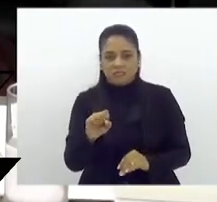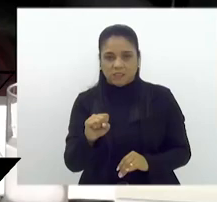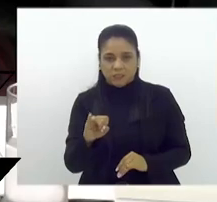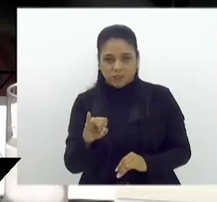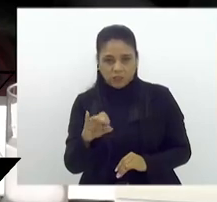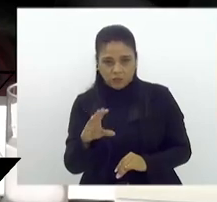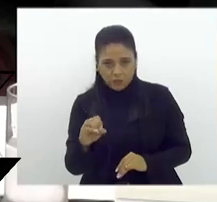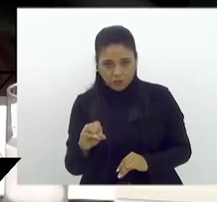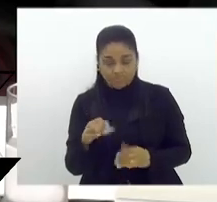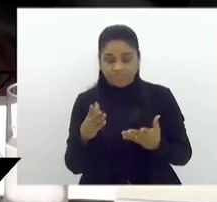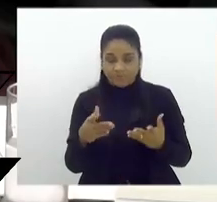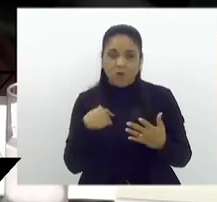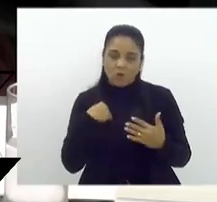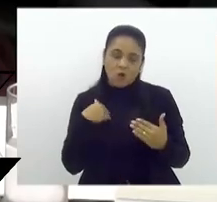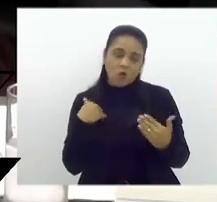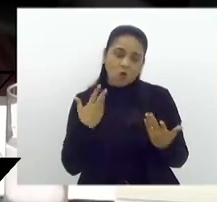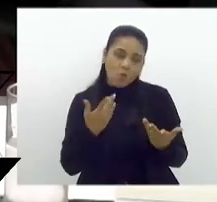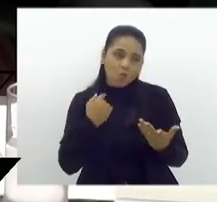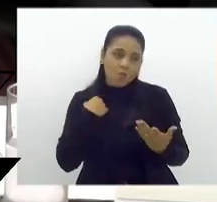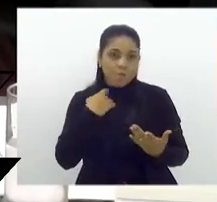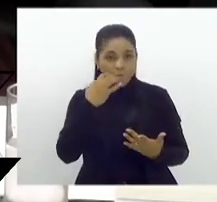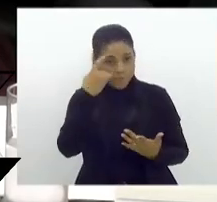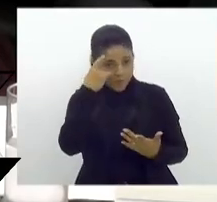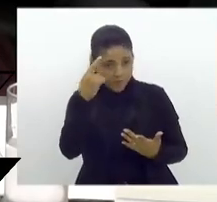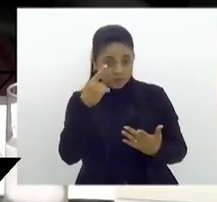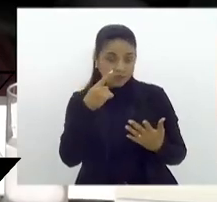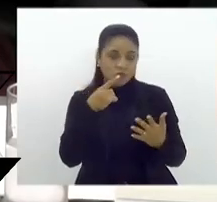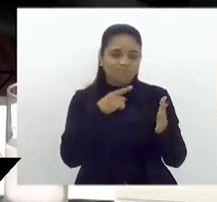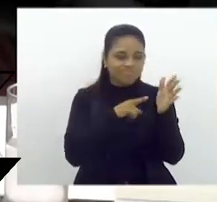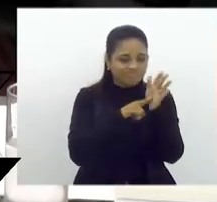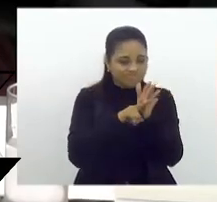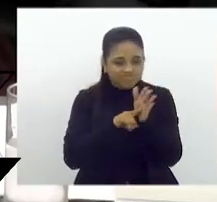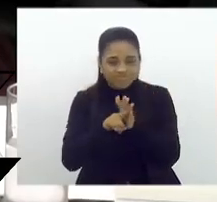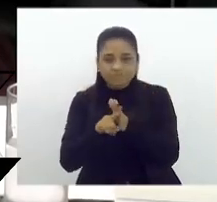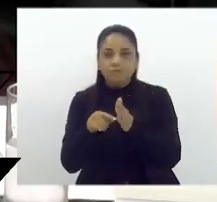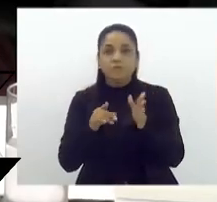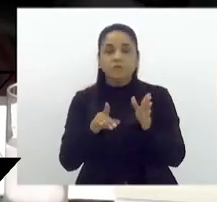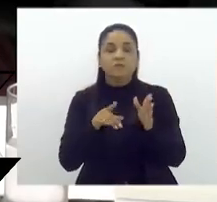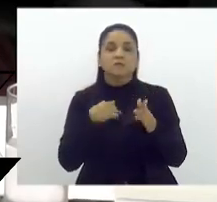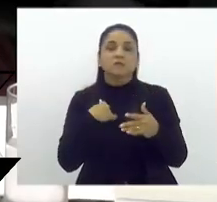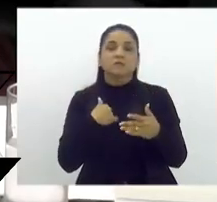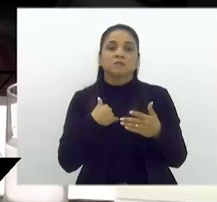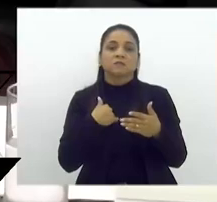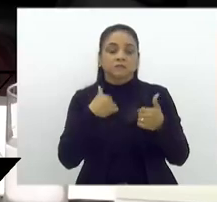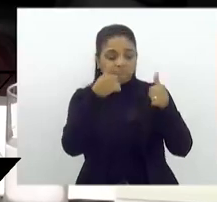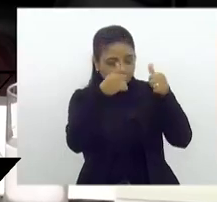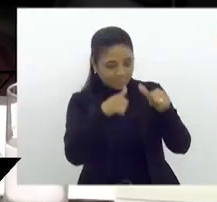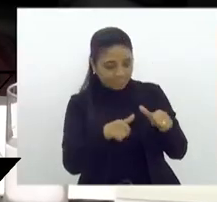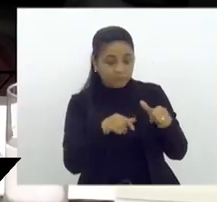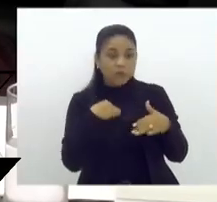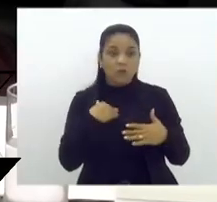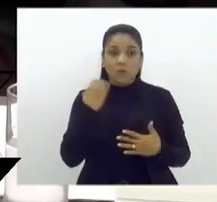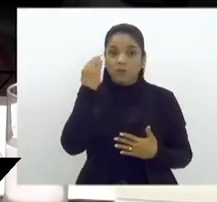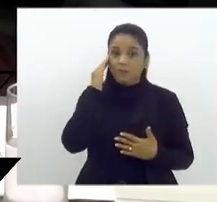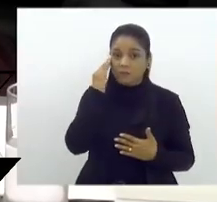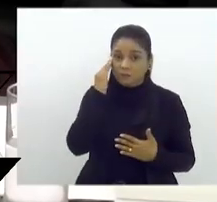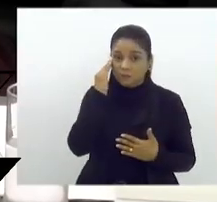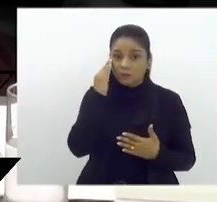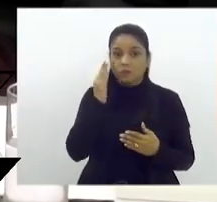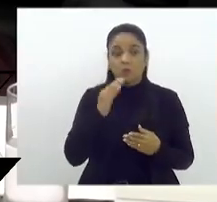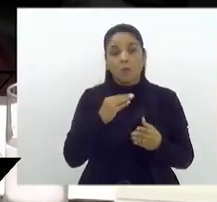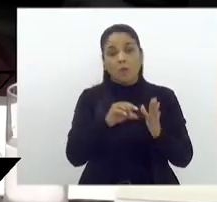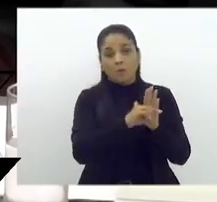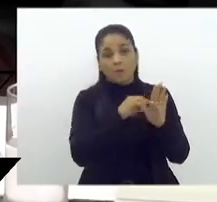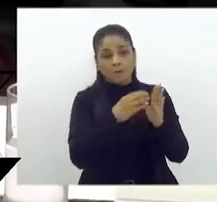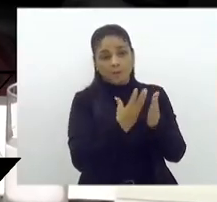sentido. E eu acho até que cabe fazer a consulta e ter a vistas. Mas, assim, no meu entendimento, por que nós demos o parecer favorável?